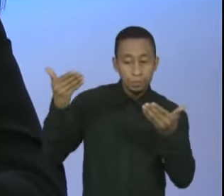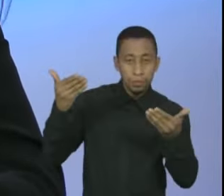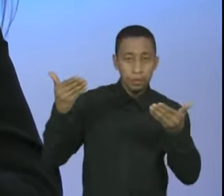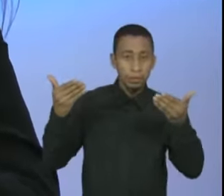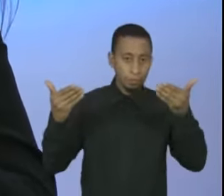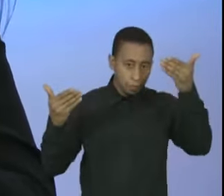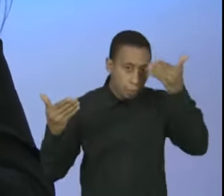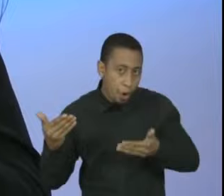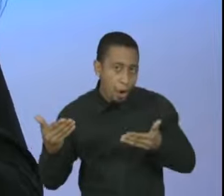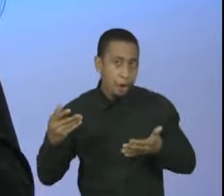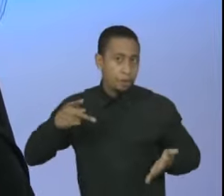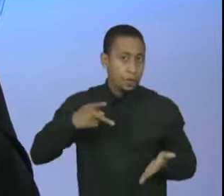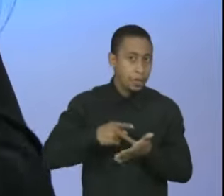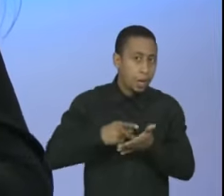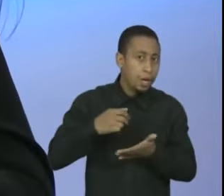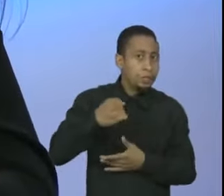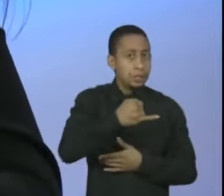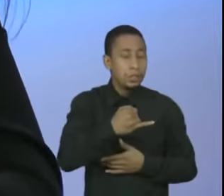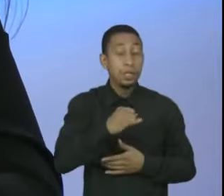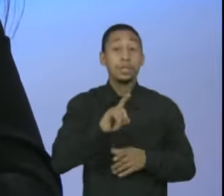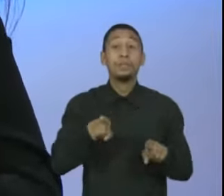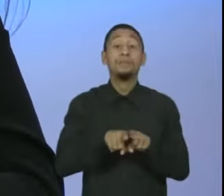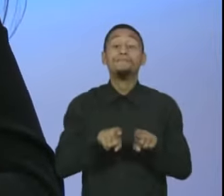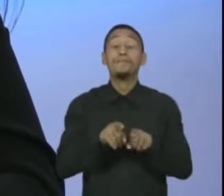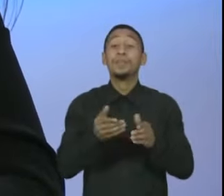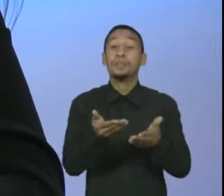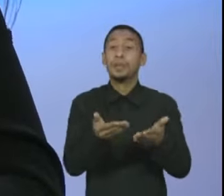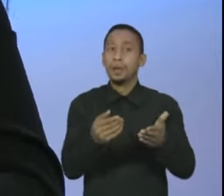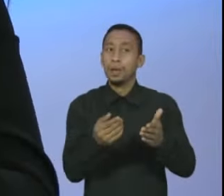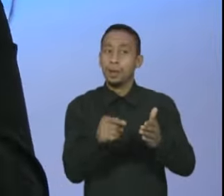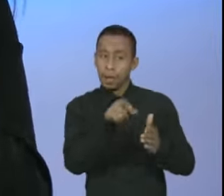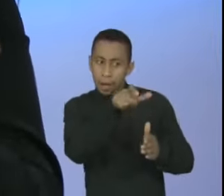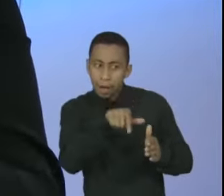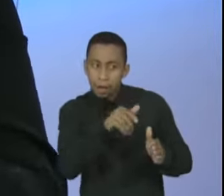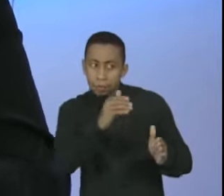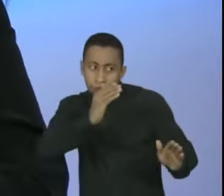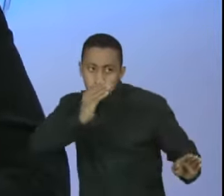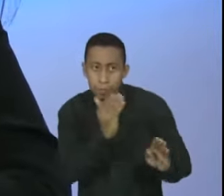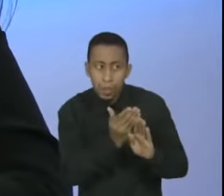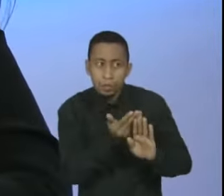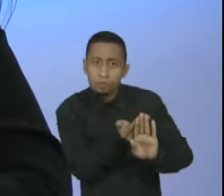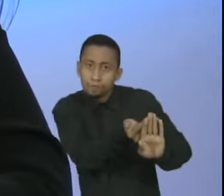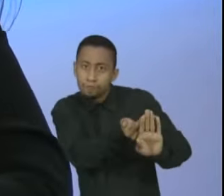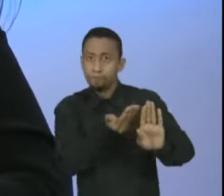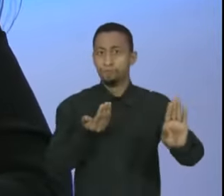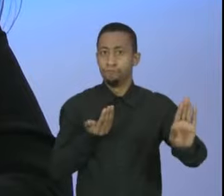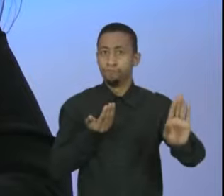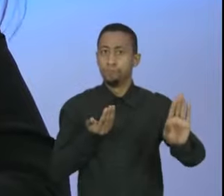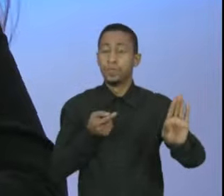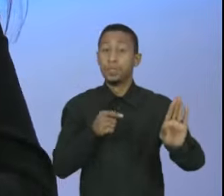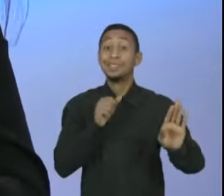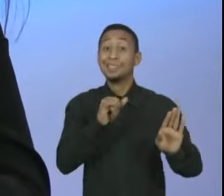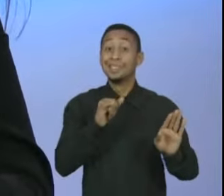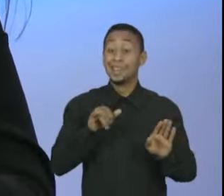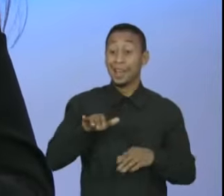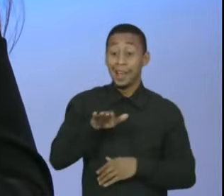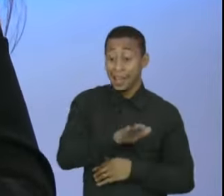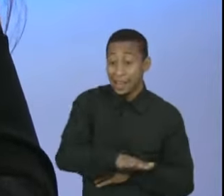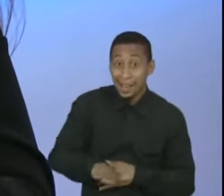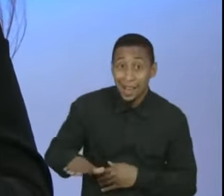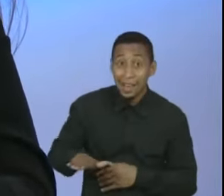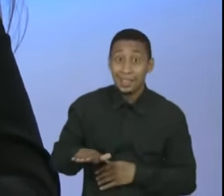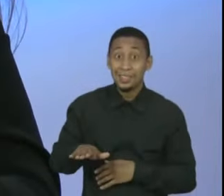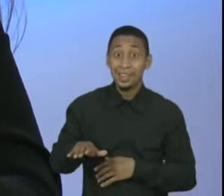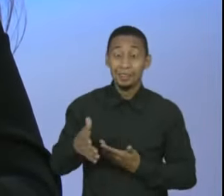suspensão do sigilo e também ao afastamento dos acusados caso a suposta vítima no caso fosse um menor de idade no ano